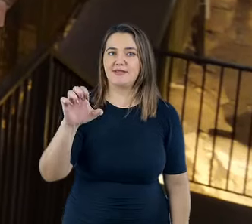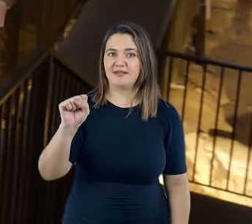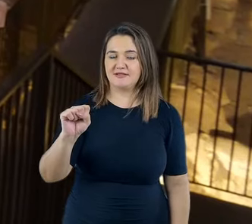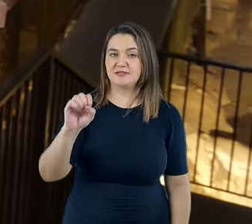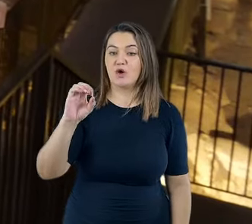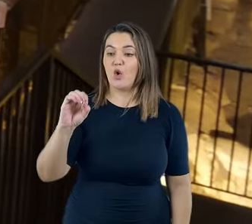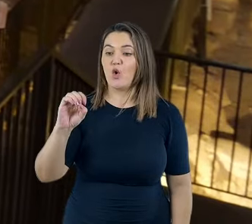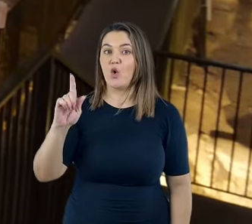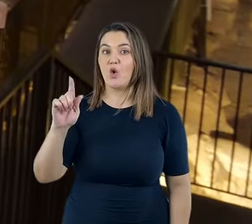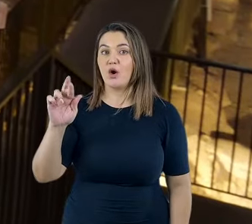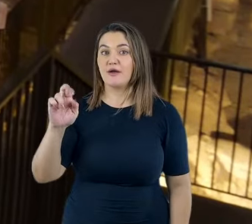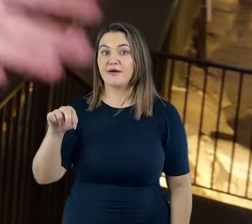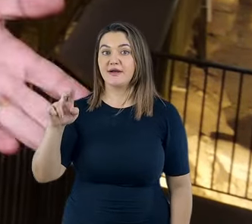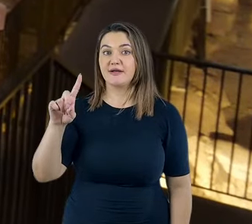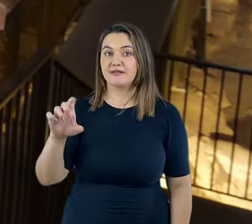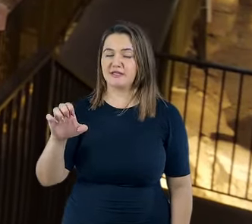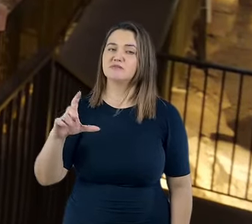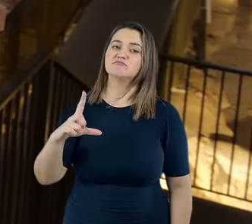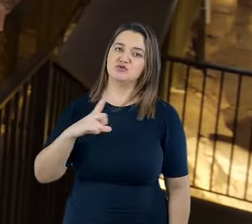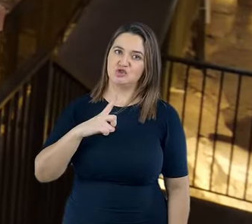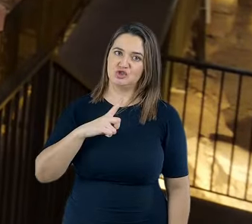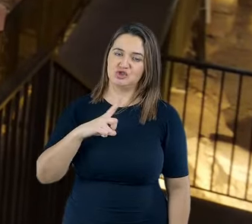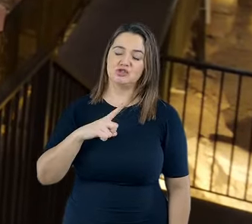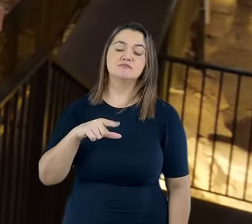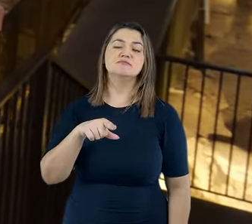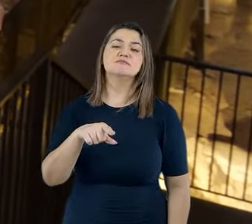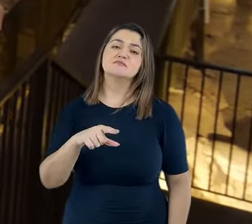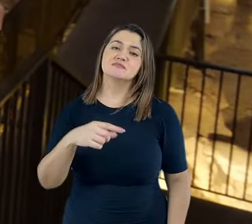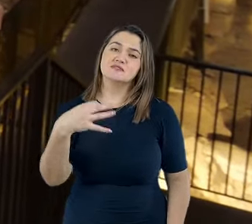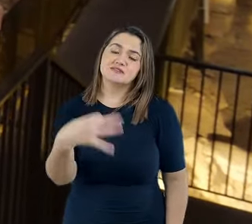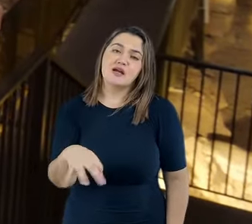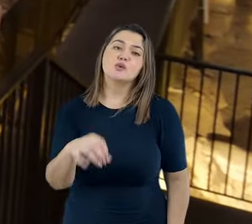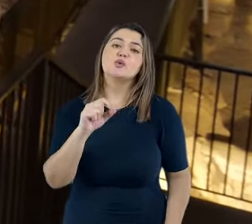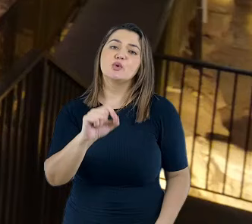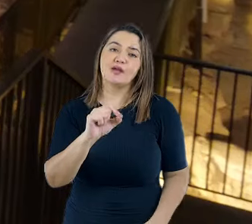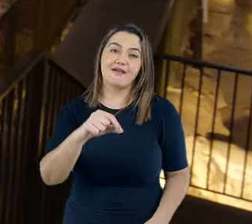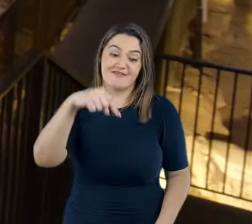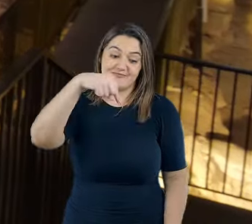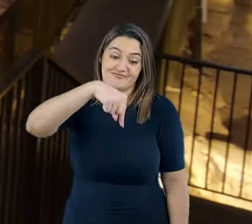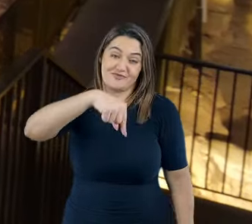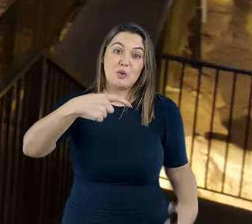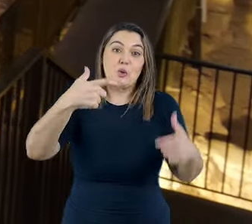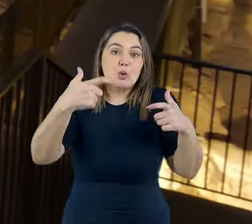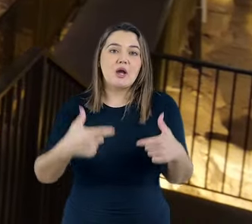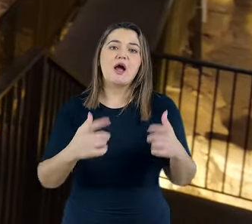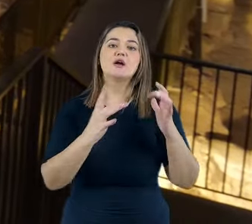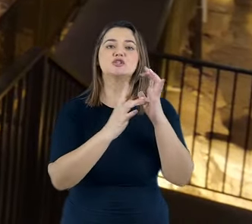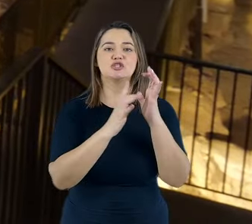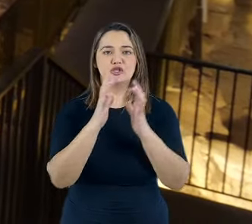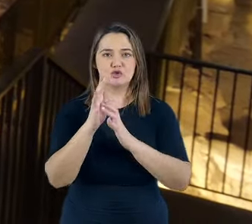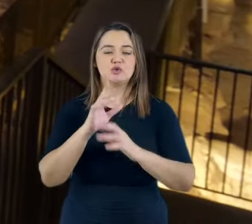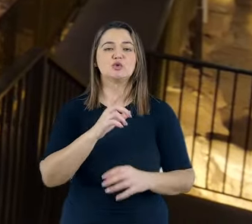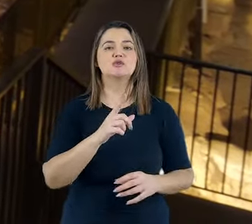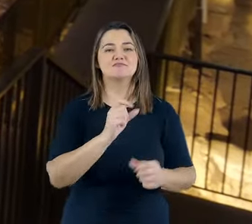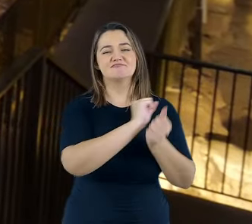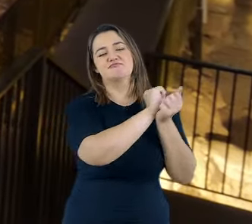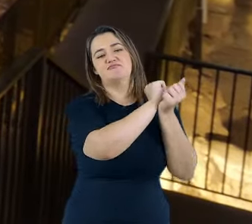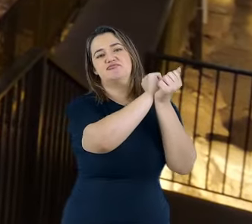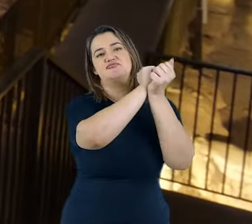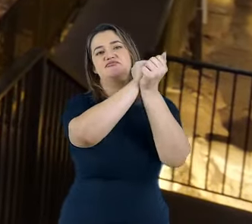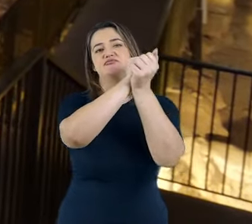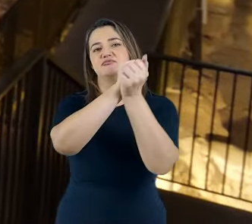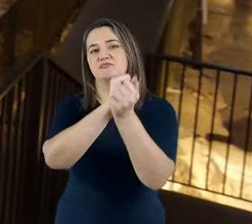serviu de abrigo posteriormente para os governadores virem a Jerusalém, tudo indica que foi a esse lugar que Jesus foi